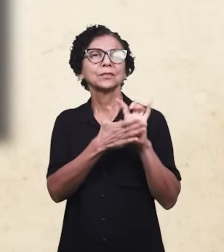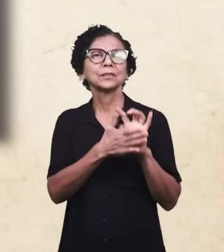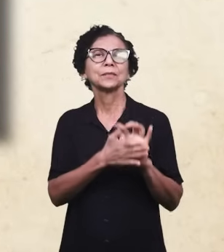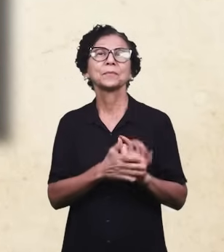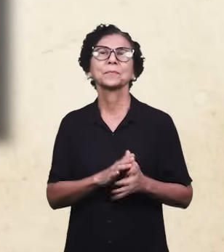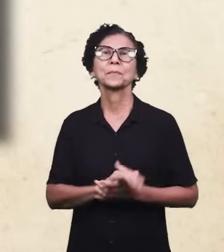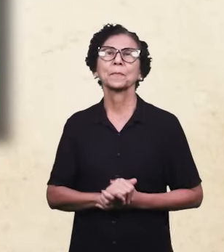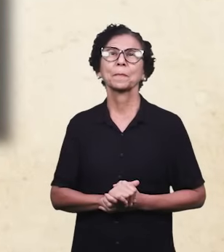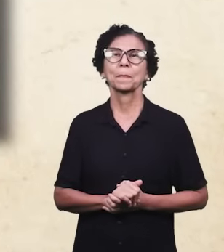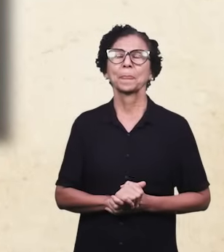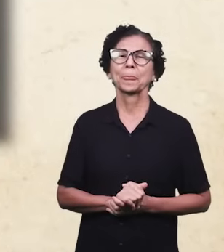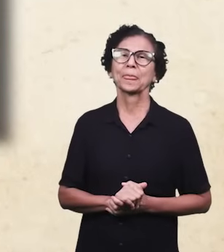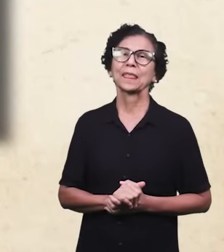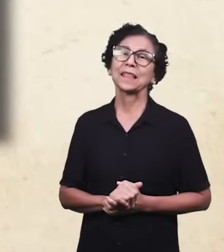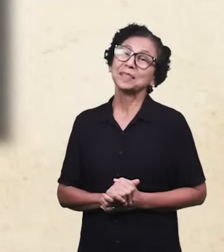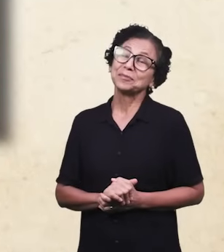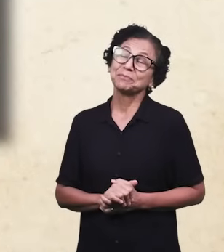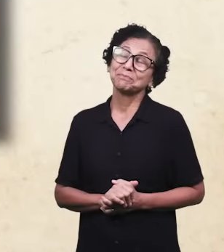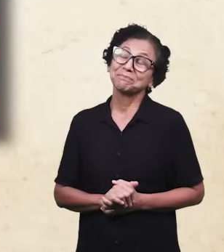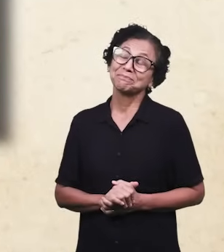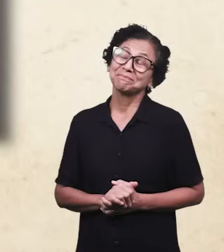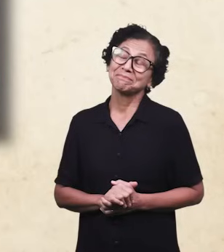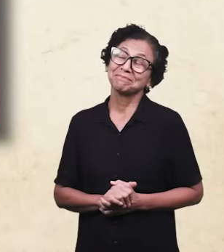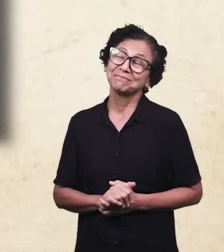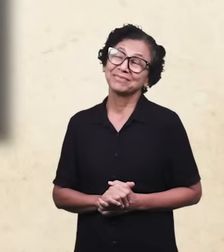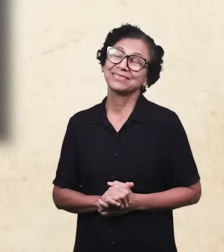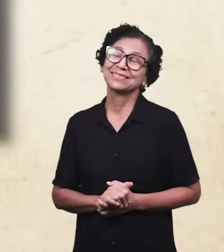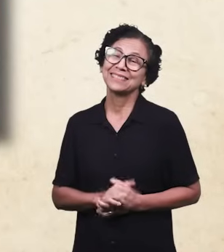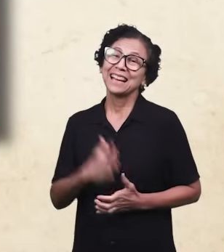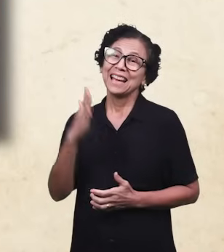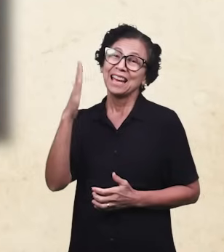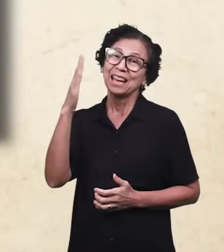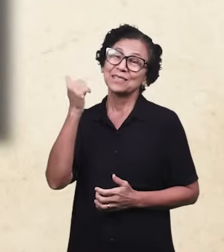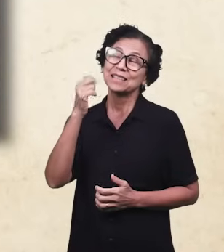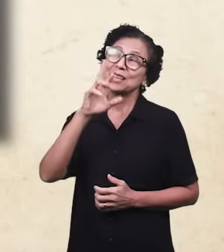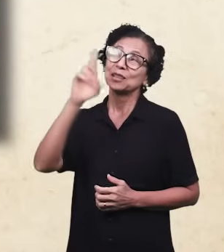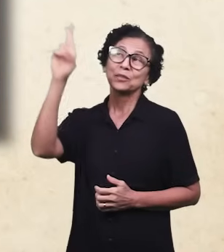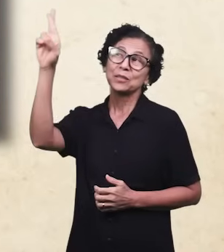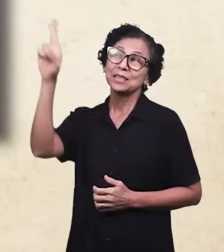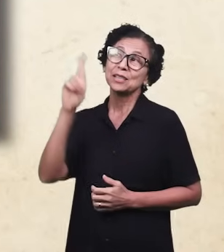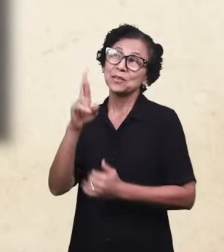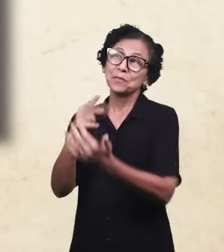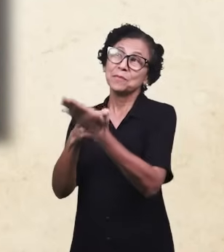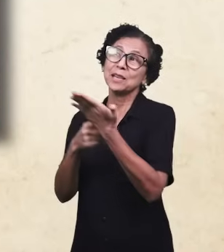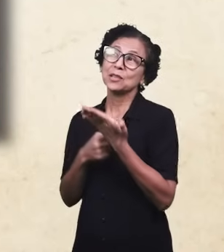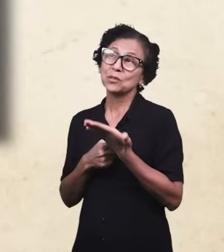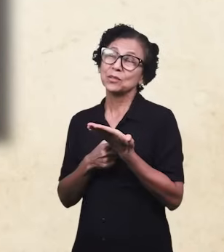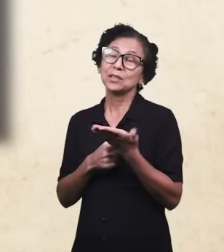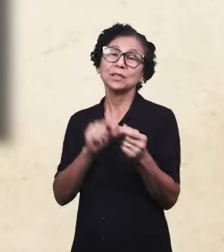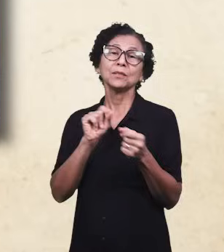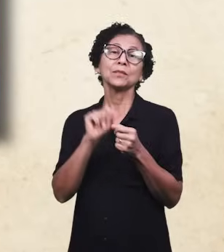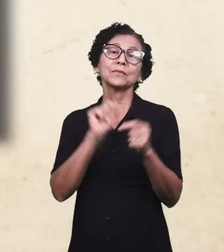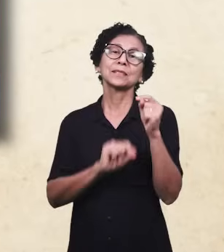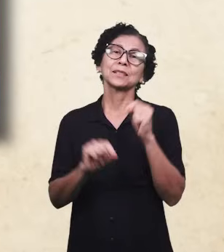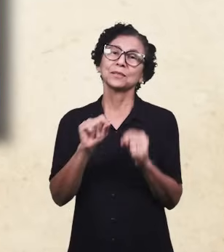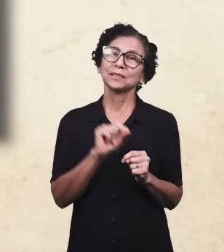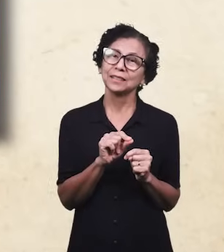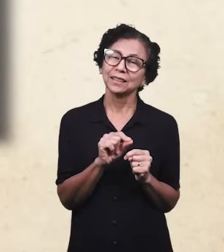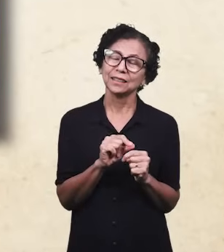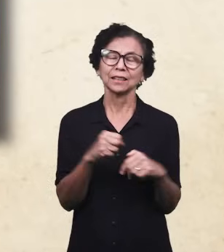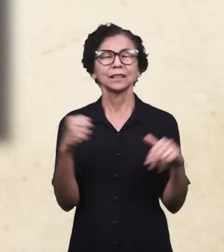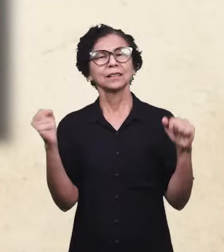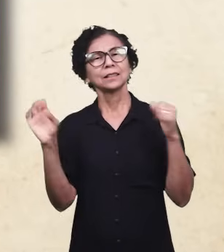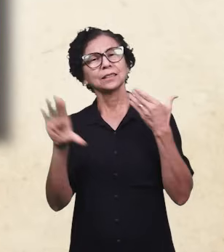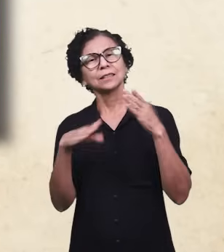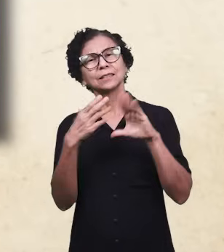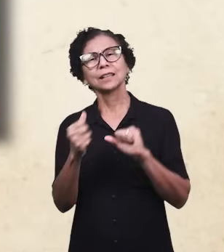que Deus é por mim, o que me resta? E meio aqui a quimioterapia tá acontecendo, mas o que me resta? Me resta louvar,